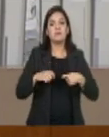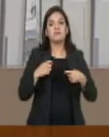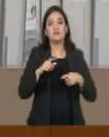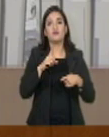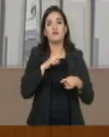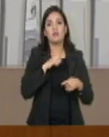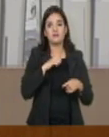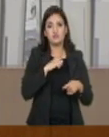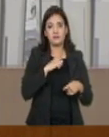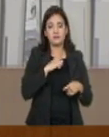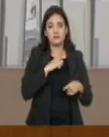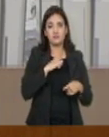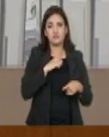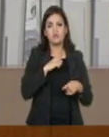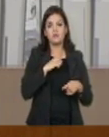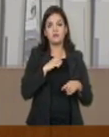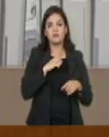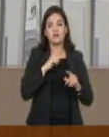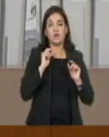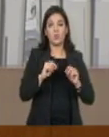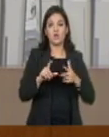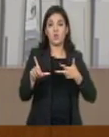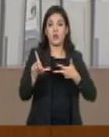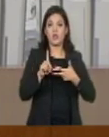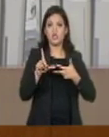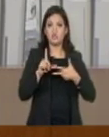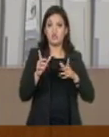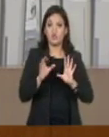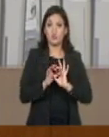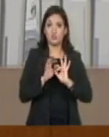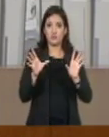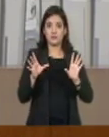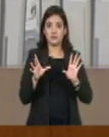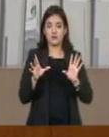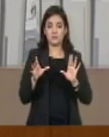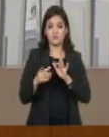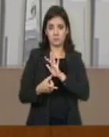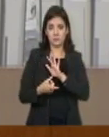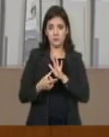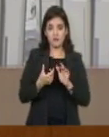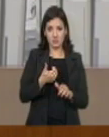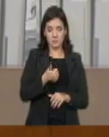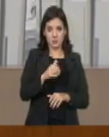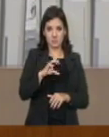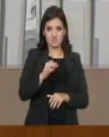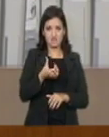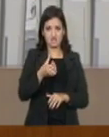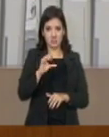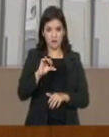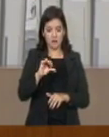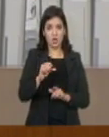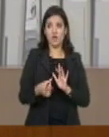casa legislativa. Seja antes de 69, quando não havia o foro por